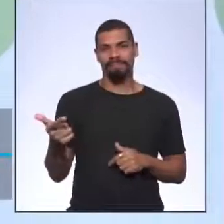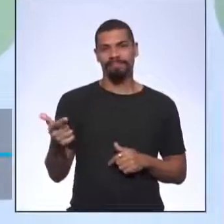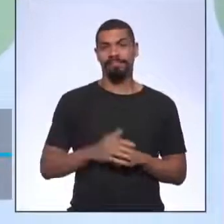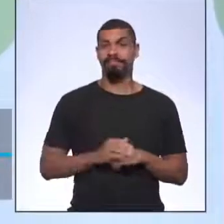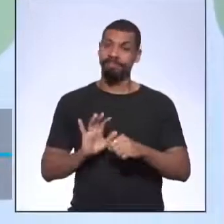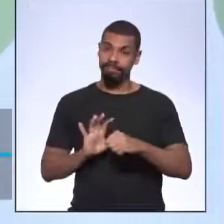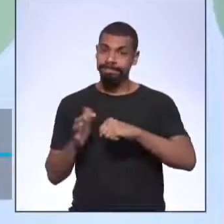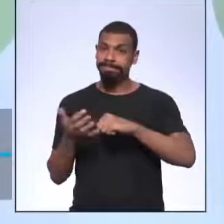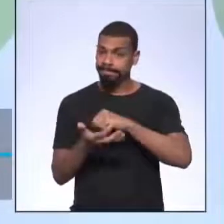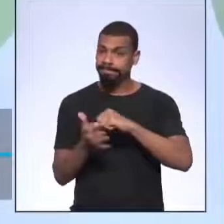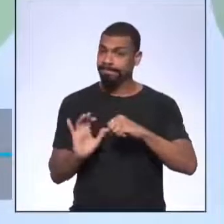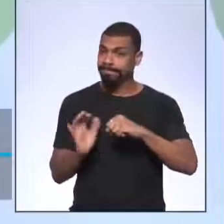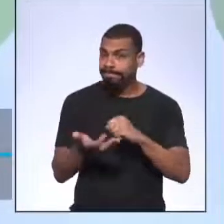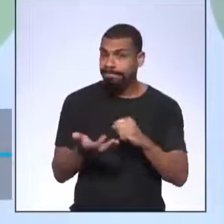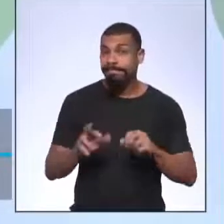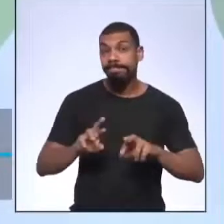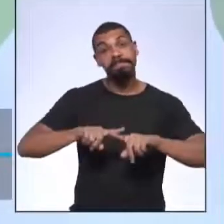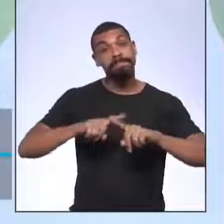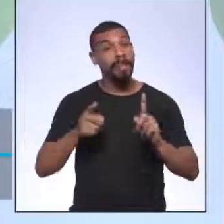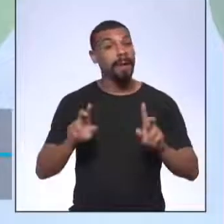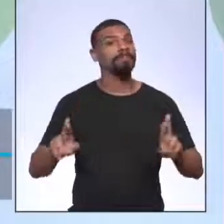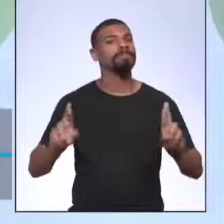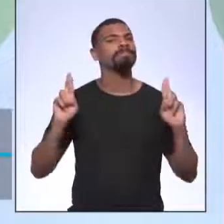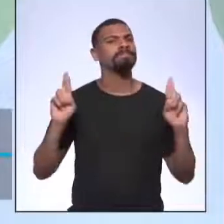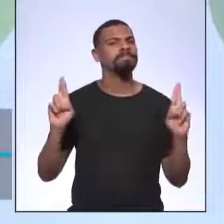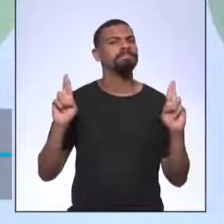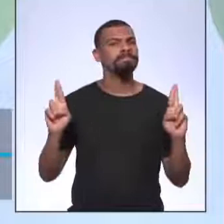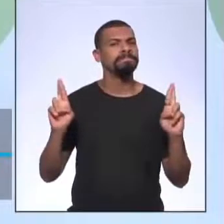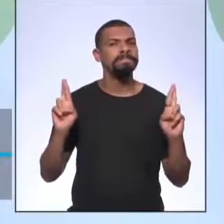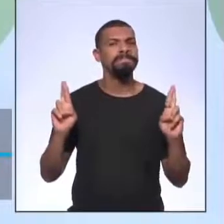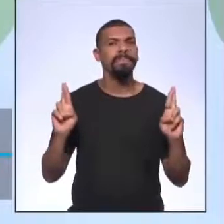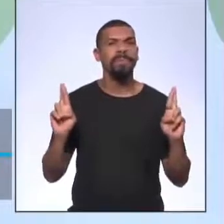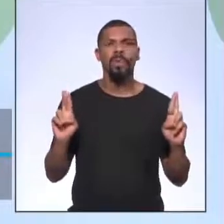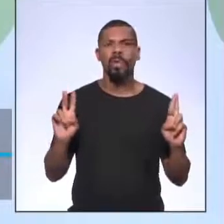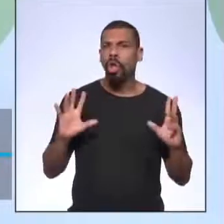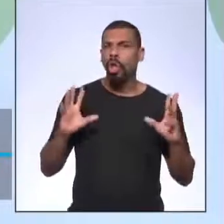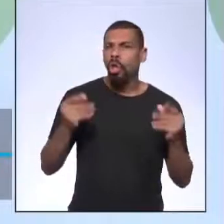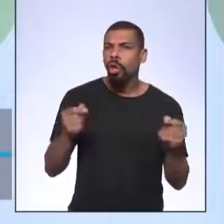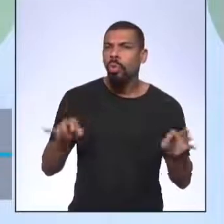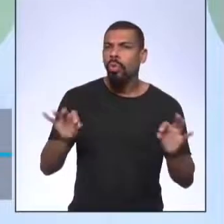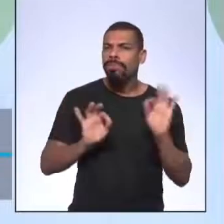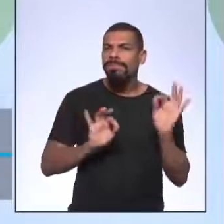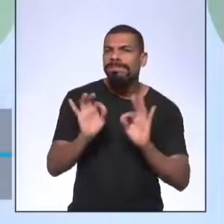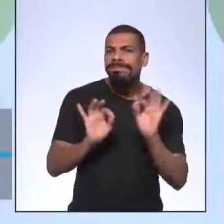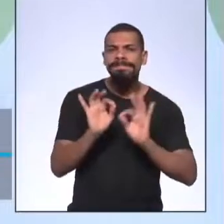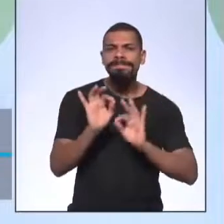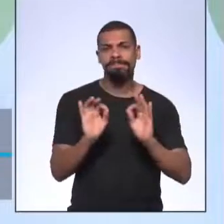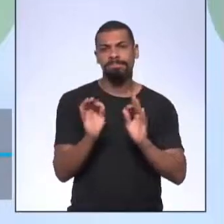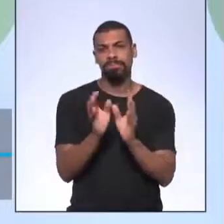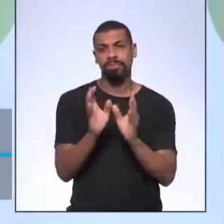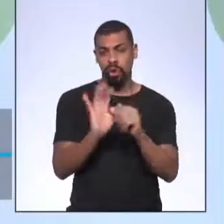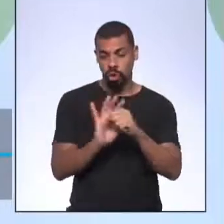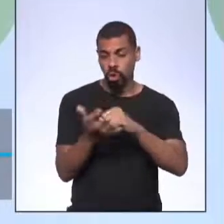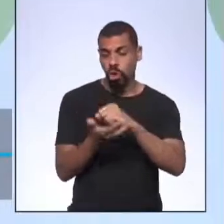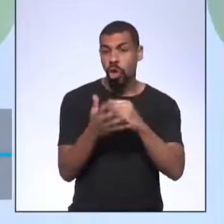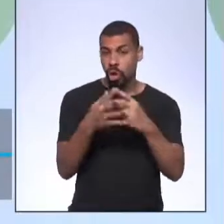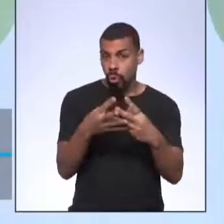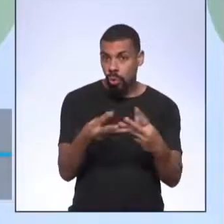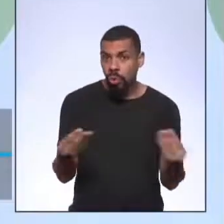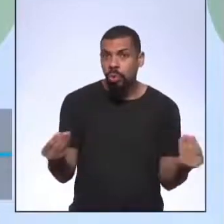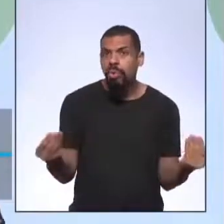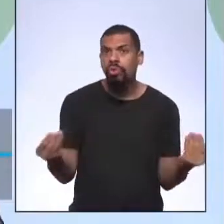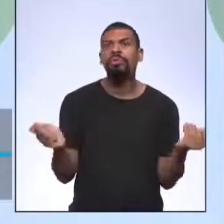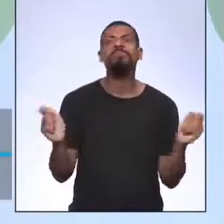né esperamos aí né que assim que a gente Finalmente né esteja livre desse problema